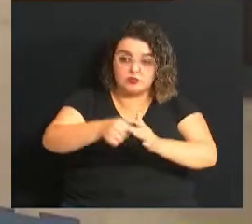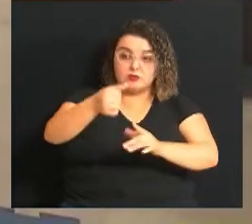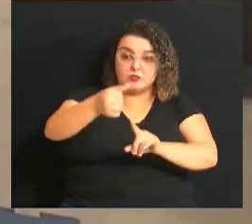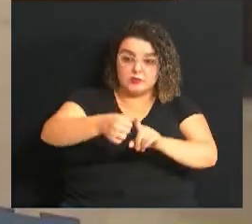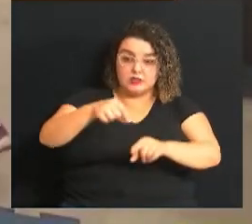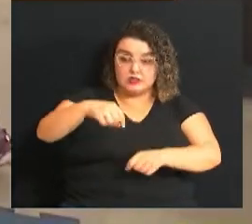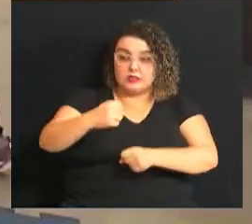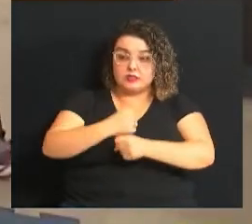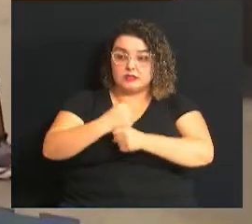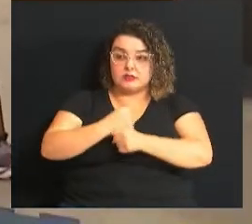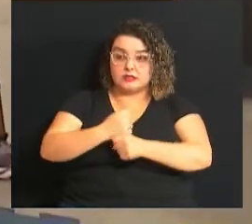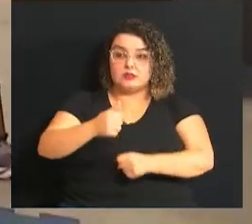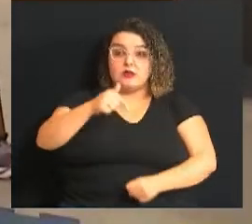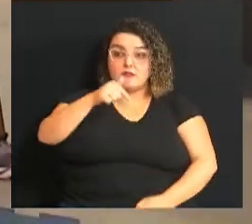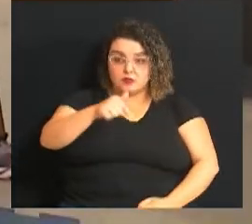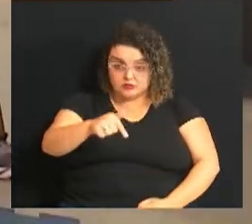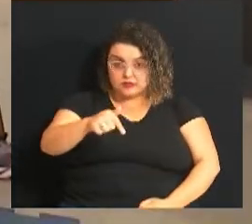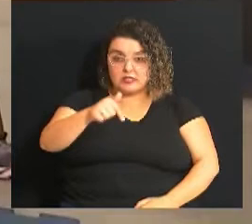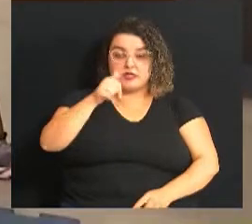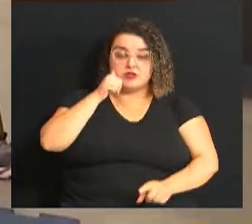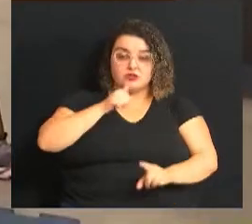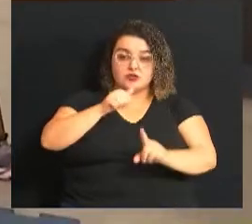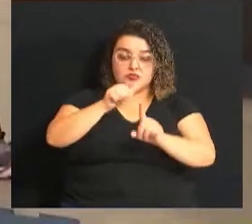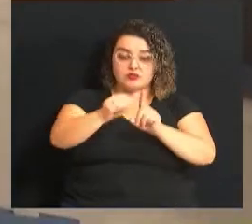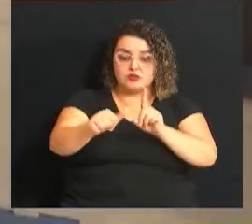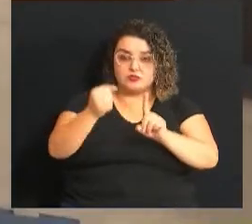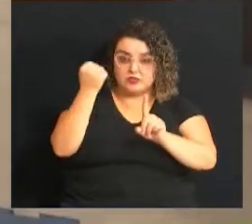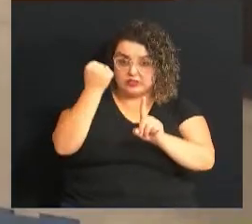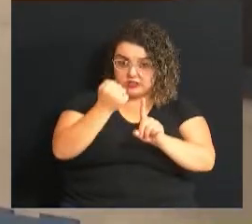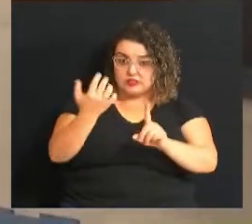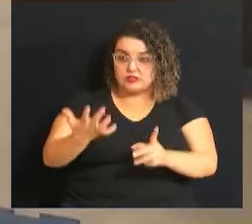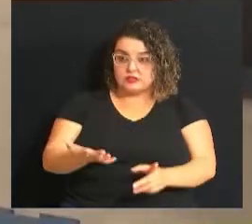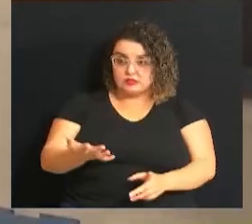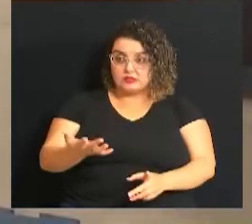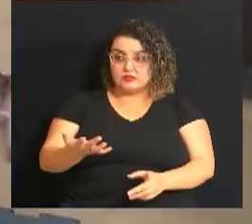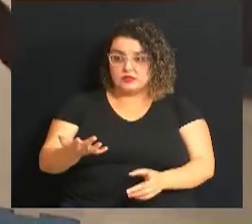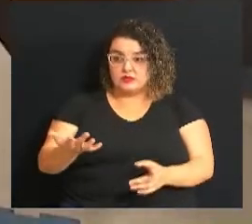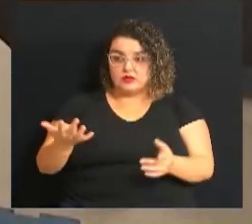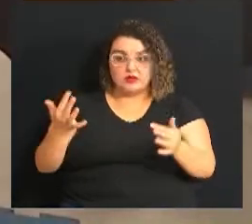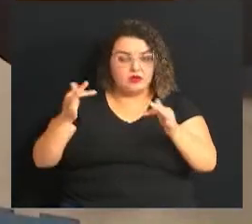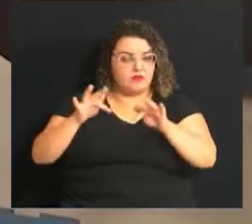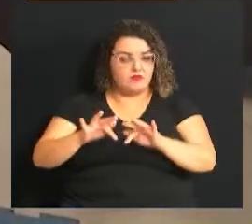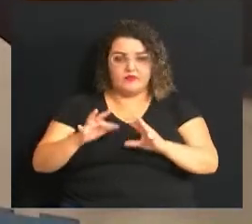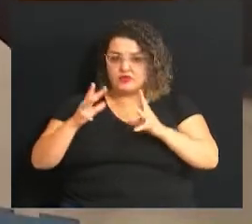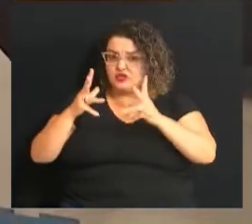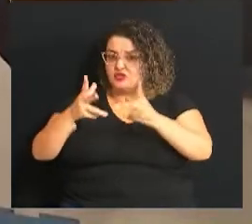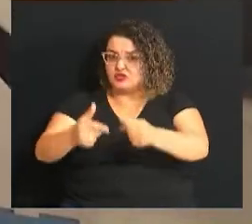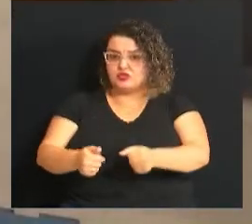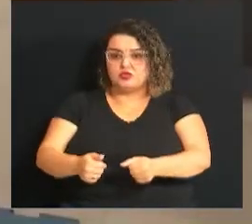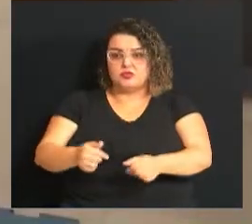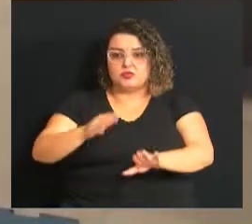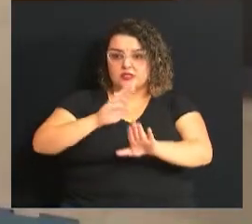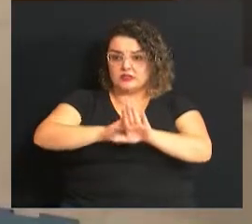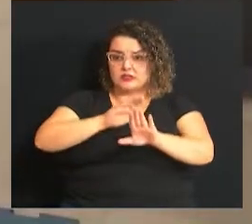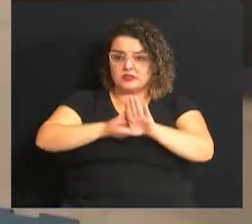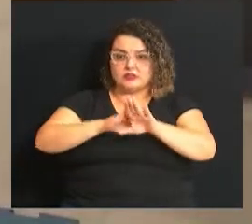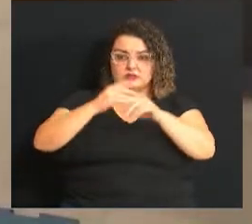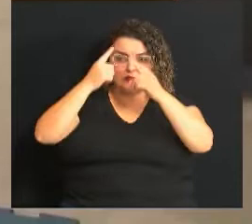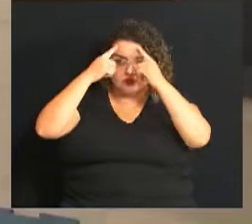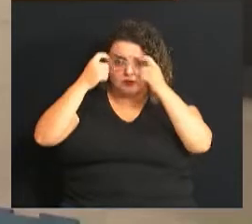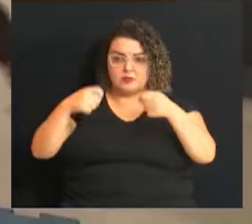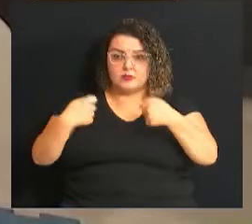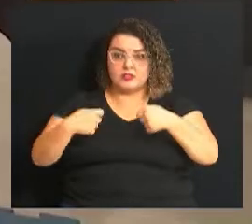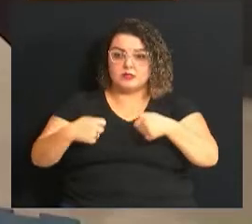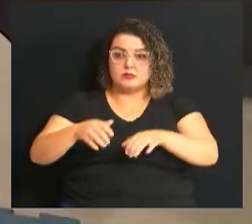foram 7 feminicídios. E quando a gente fala de feminicídio, é o fim de toda uma violência. Então, nós temos que atuar muito na prevenção e